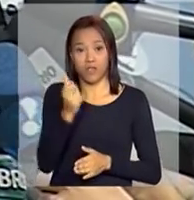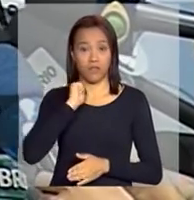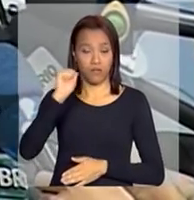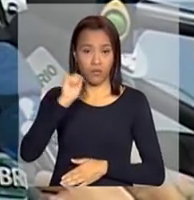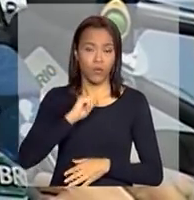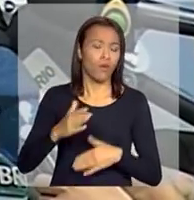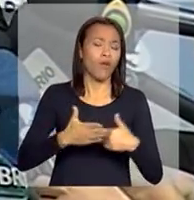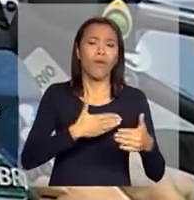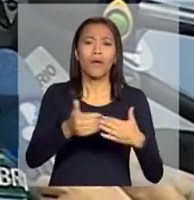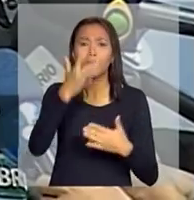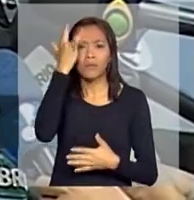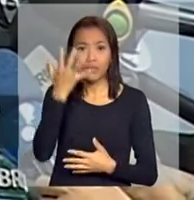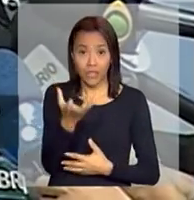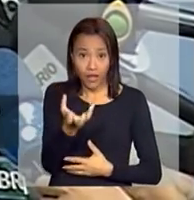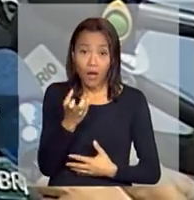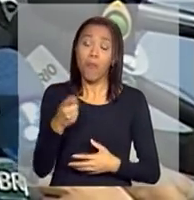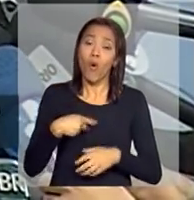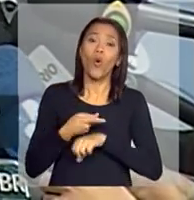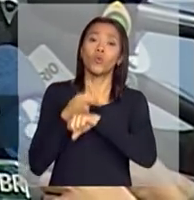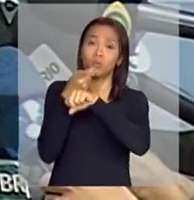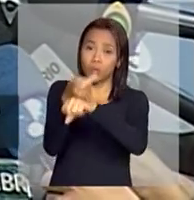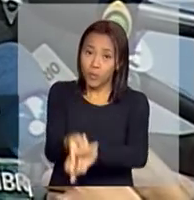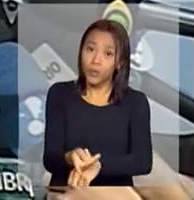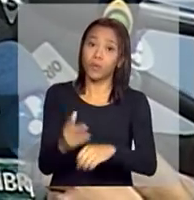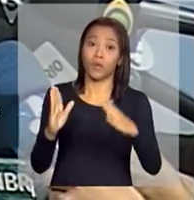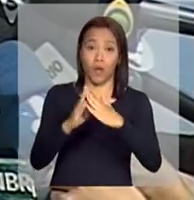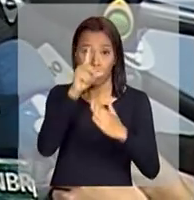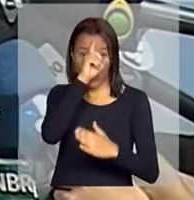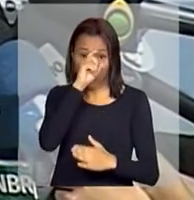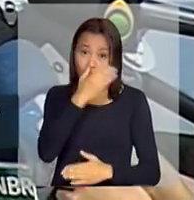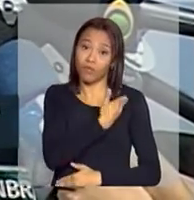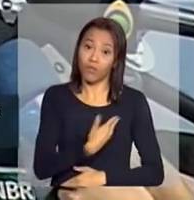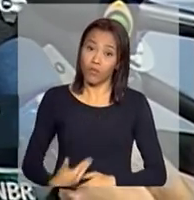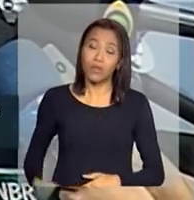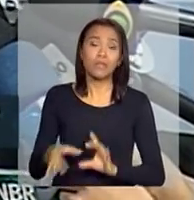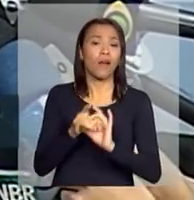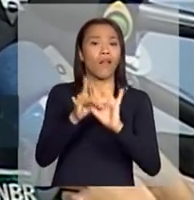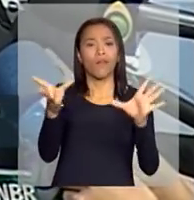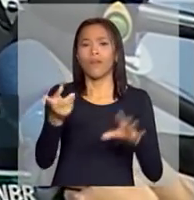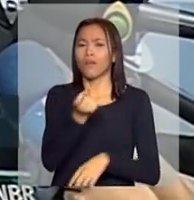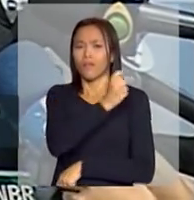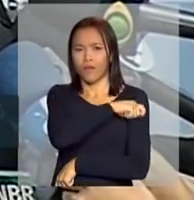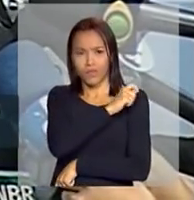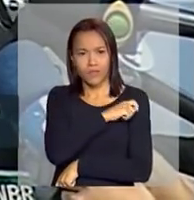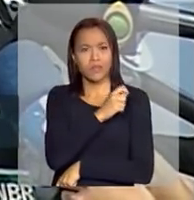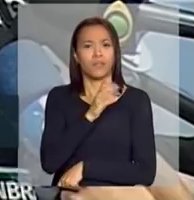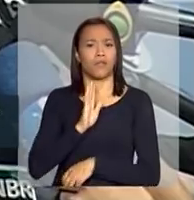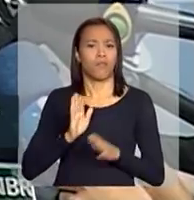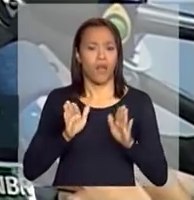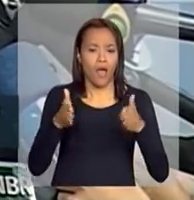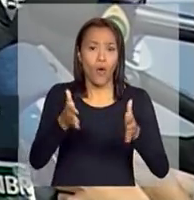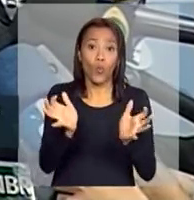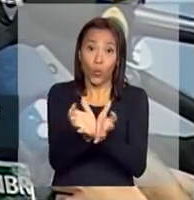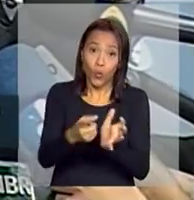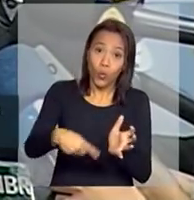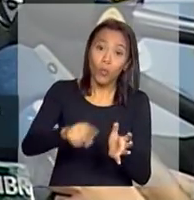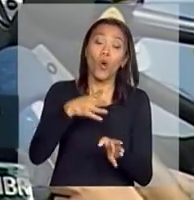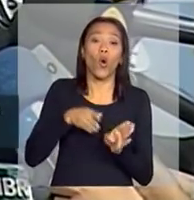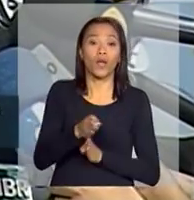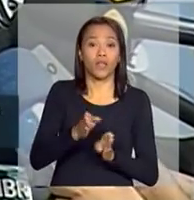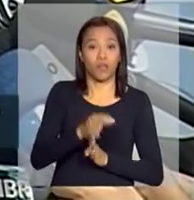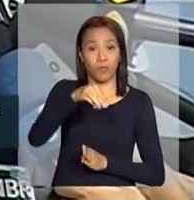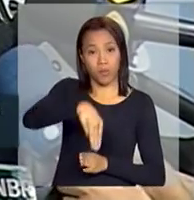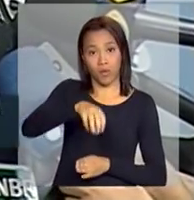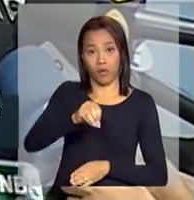Toda pessoa, se quiser, pode procurar a rede pública, porque a vacina estará disponível para o público-alvo recomendado pela Organização